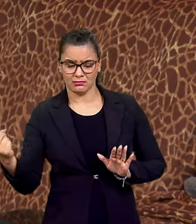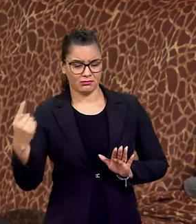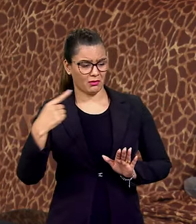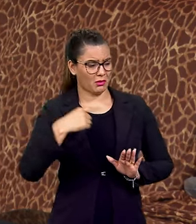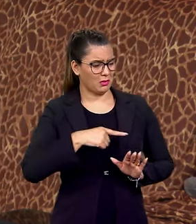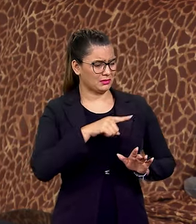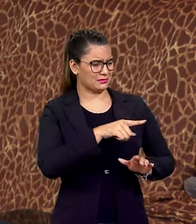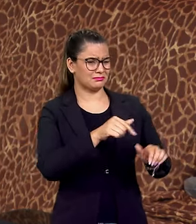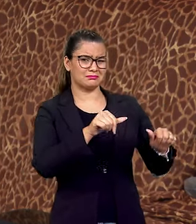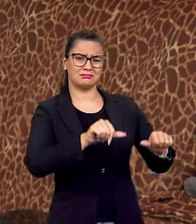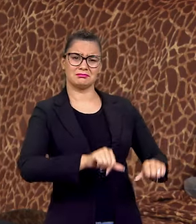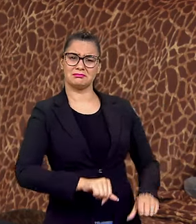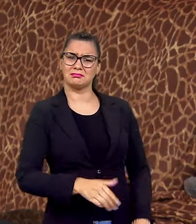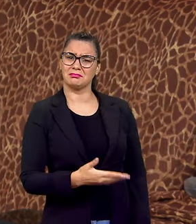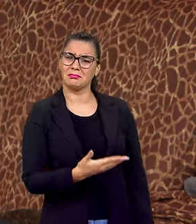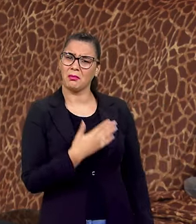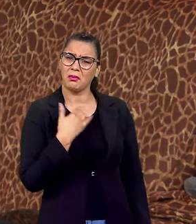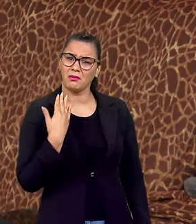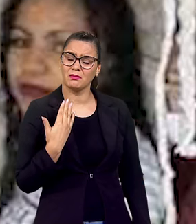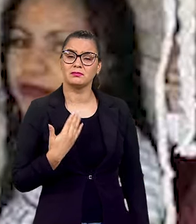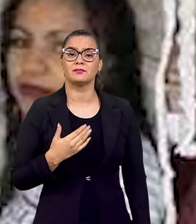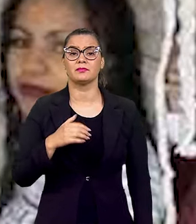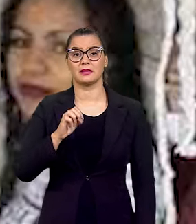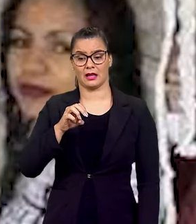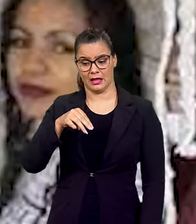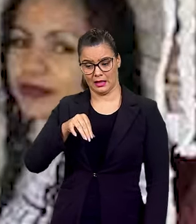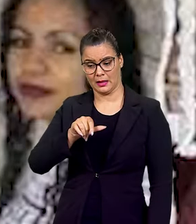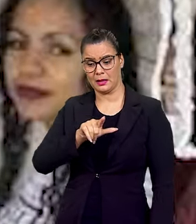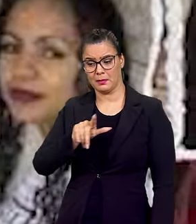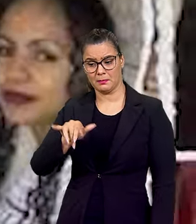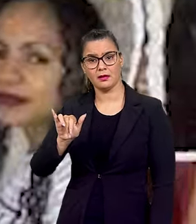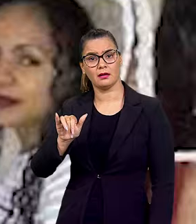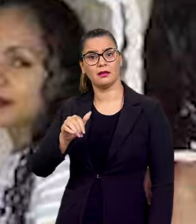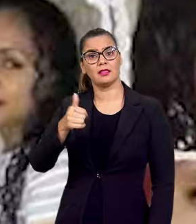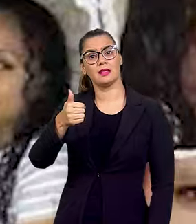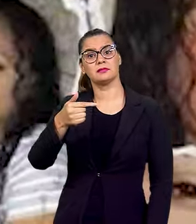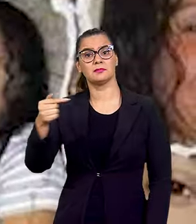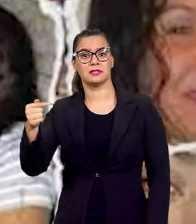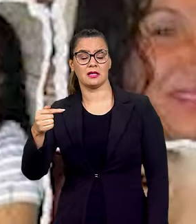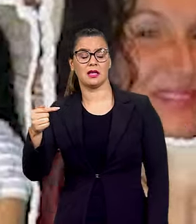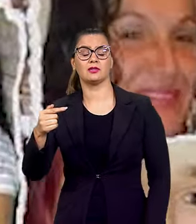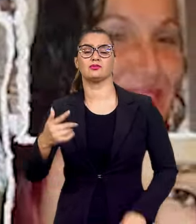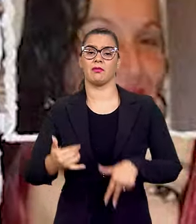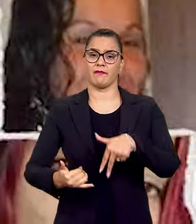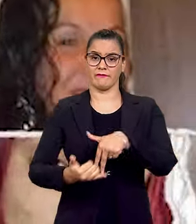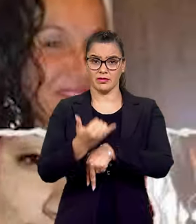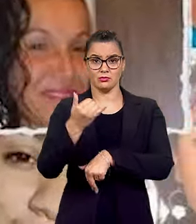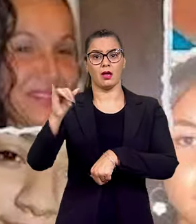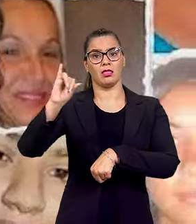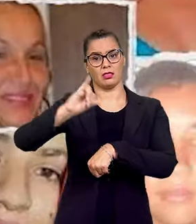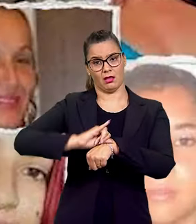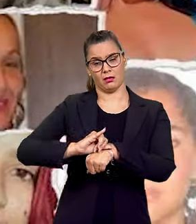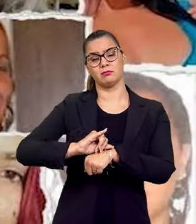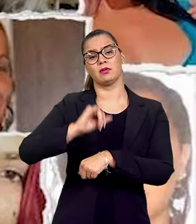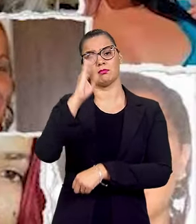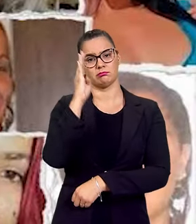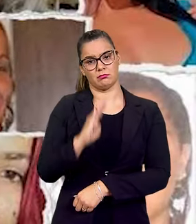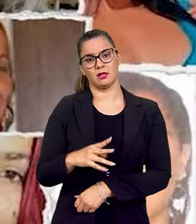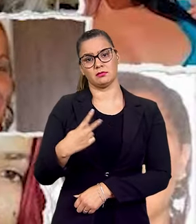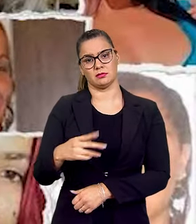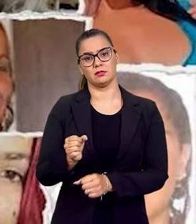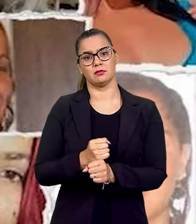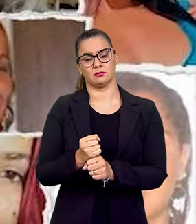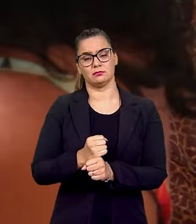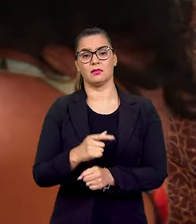chega. E tá essa tragédia. Emily foi a 17ª vítima de feminicídio na capital do país